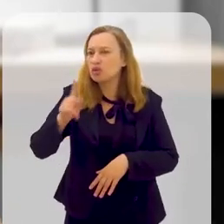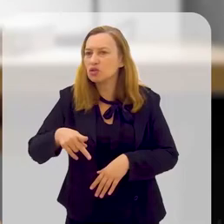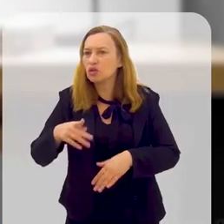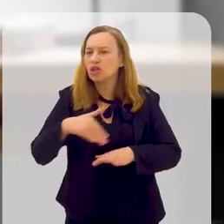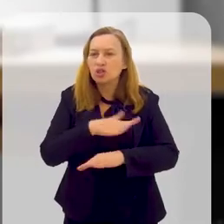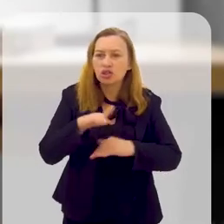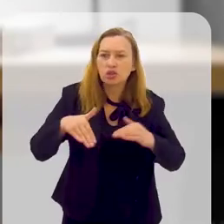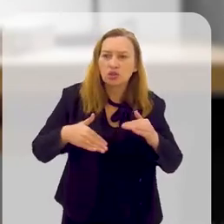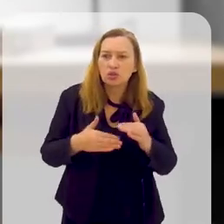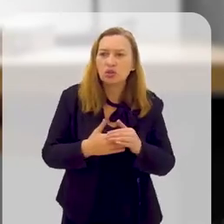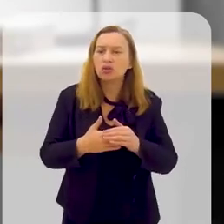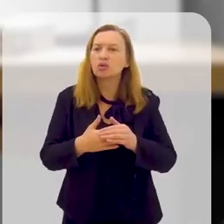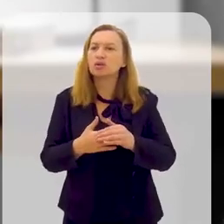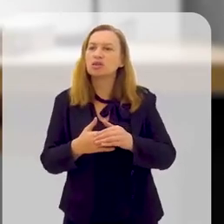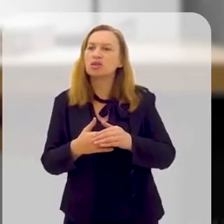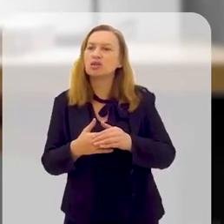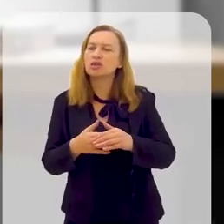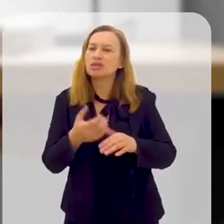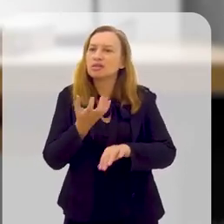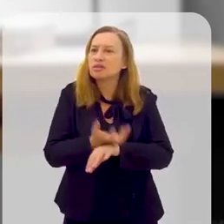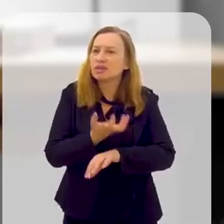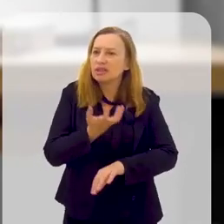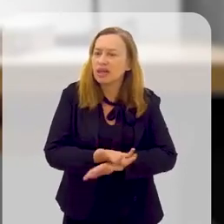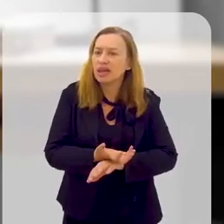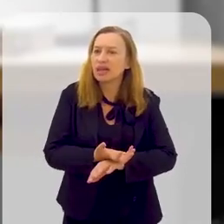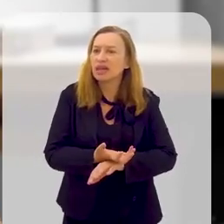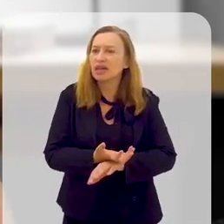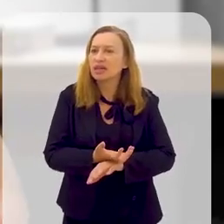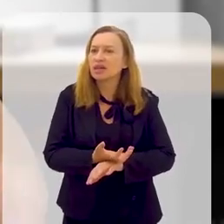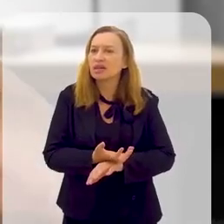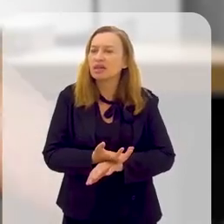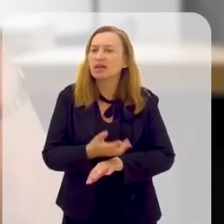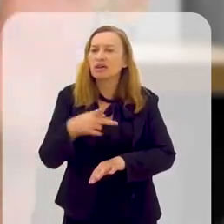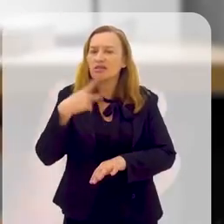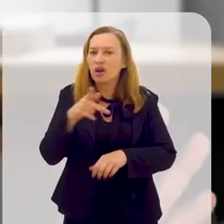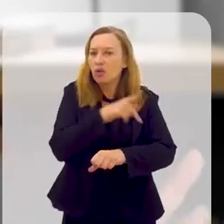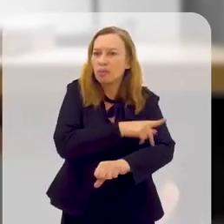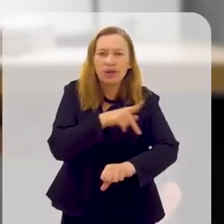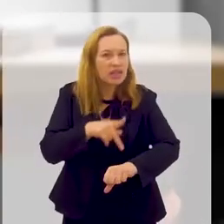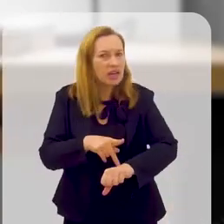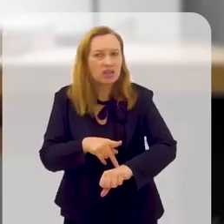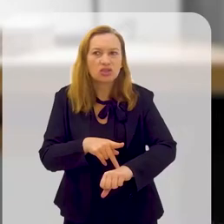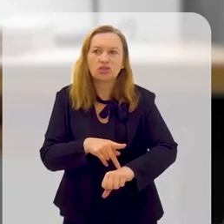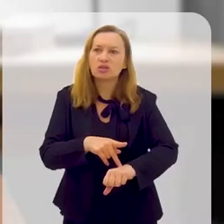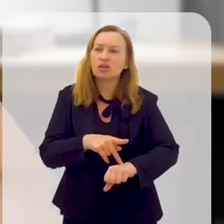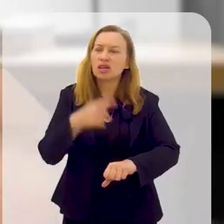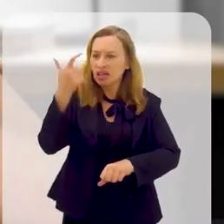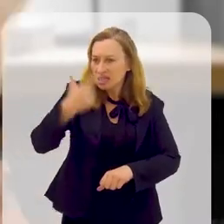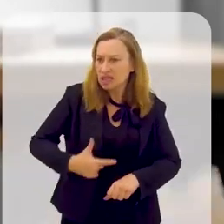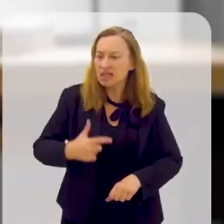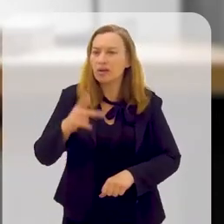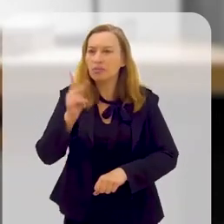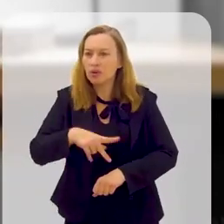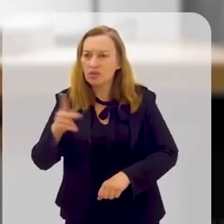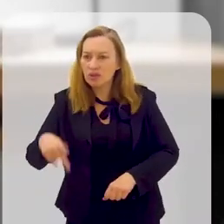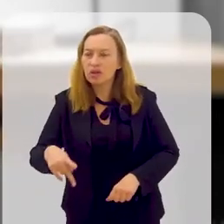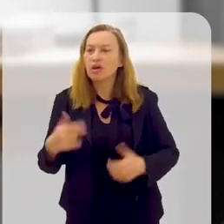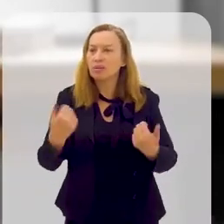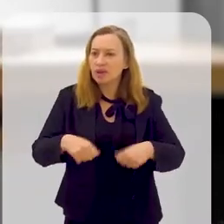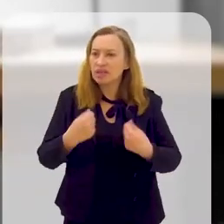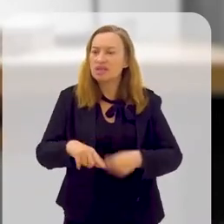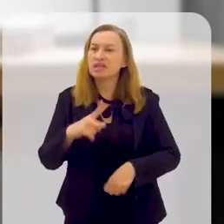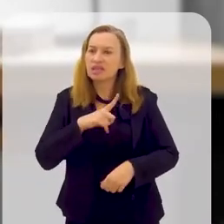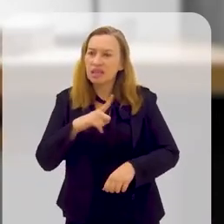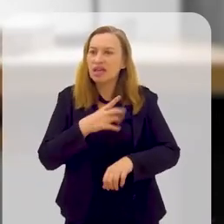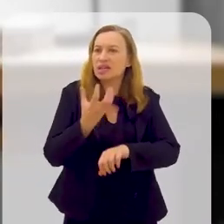todos os professores de todas as disciplinas enfim falou em pedagogia falou em ser professor